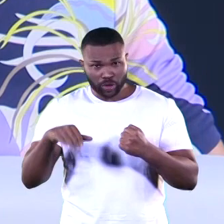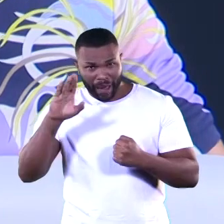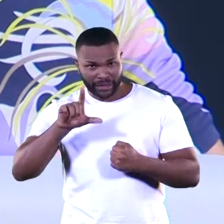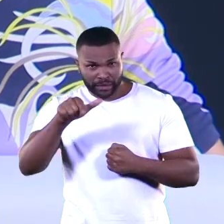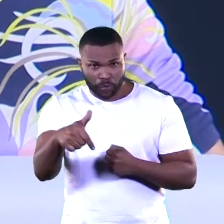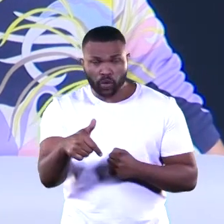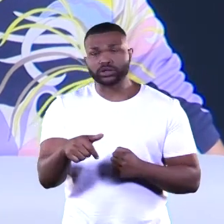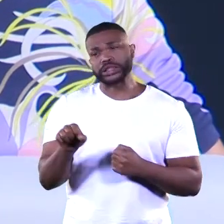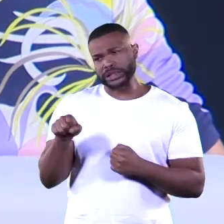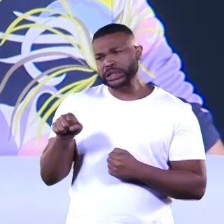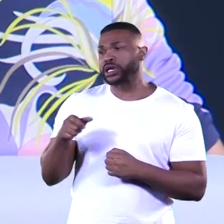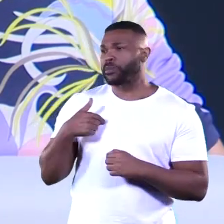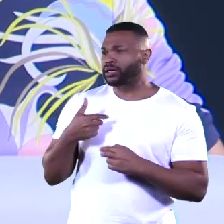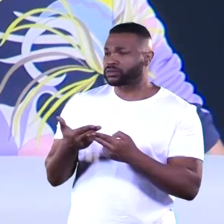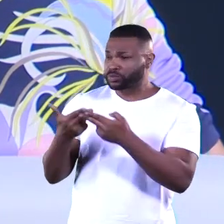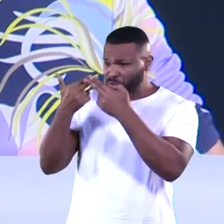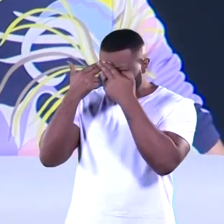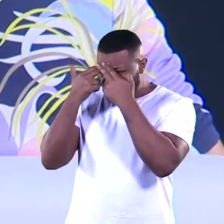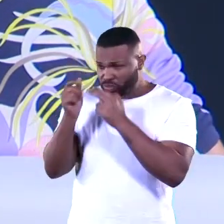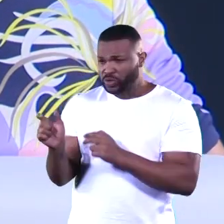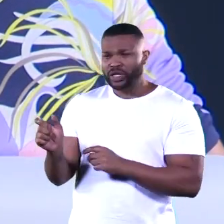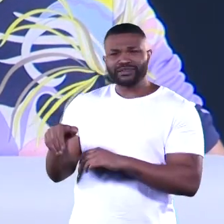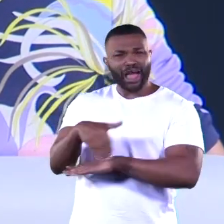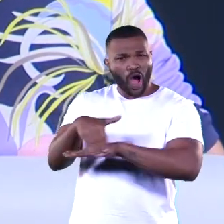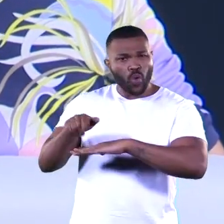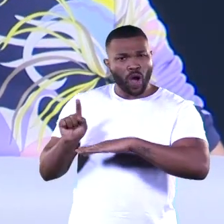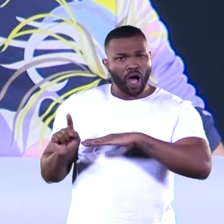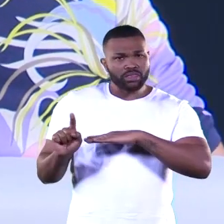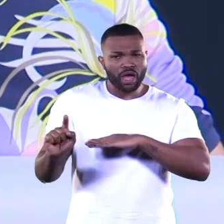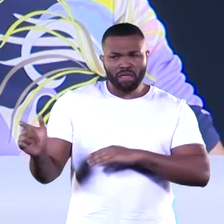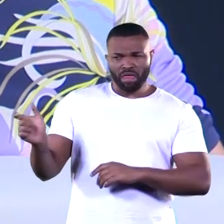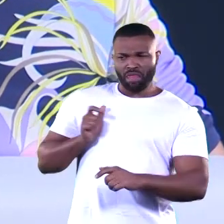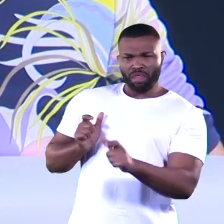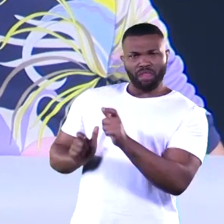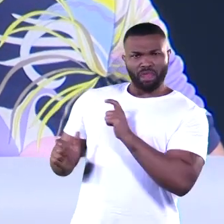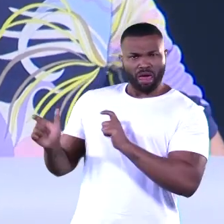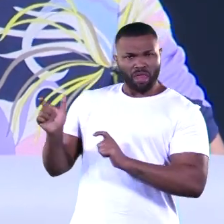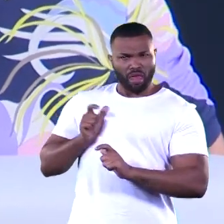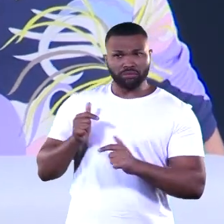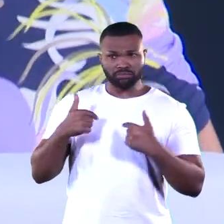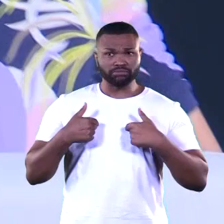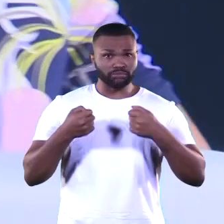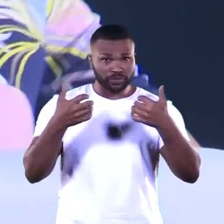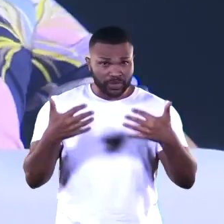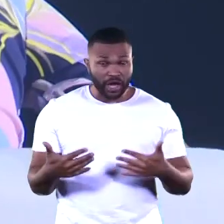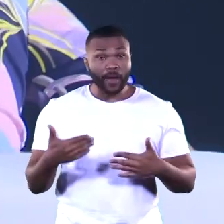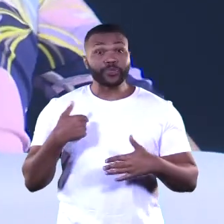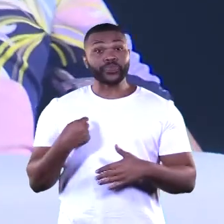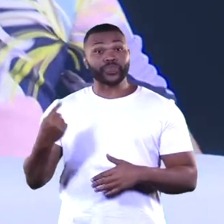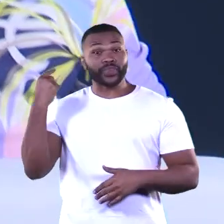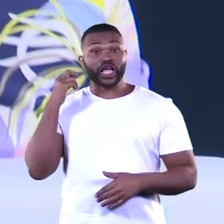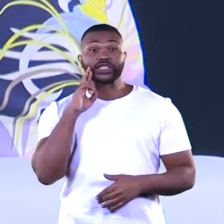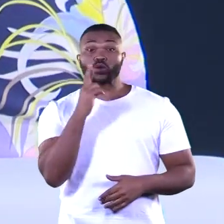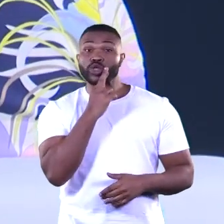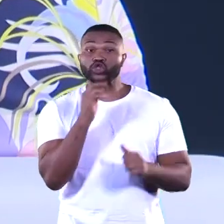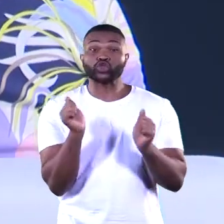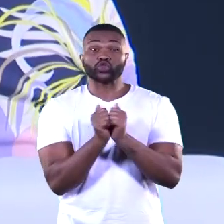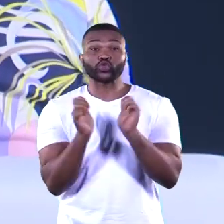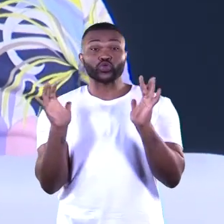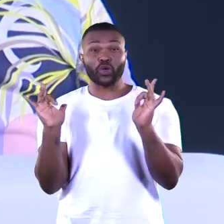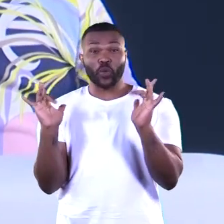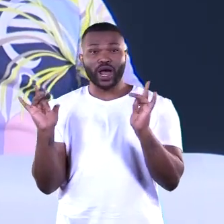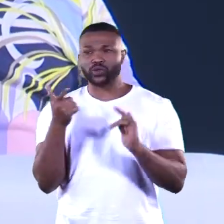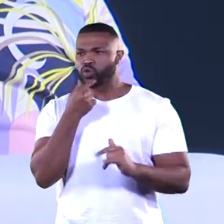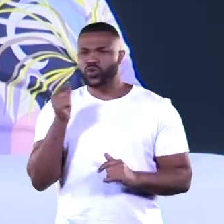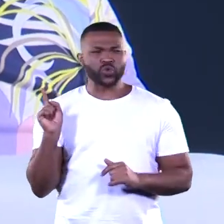mais traumatizado, fui xingado na rua. Vou dizer um episódio engraçado, posso dizer? Quero. Um dia eu tava no restaurante com meu boy e aí chegou um cara e